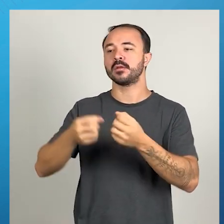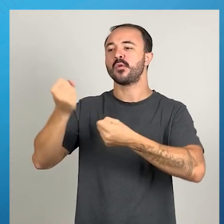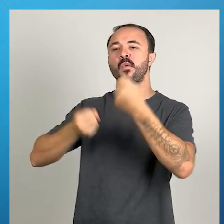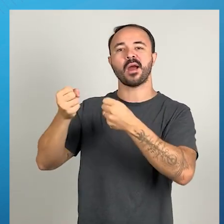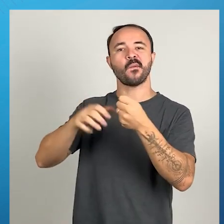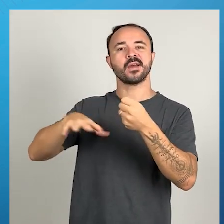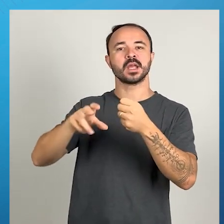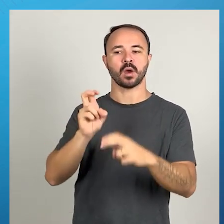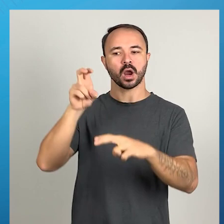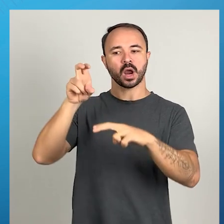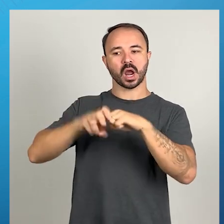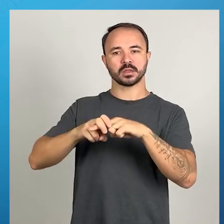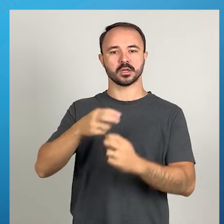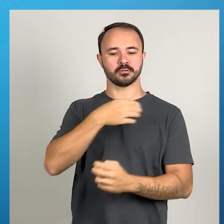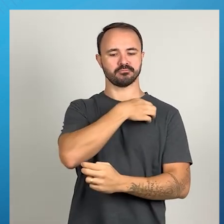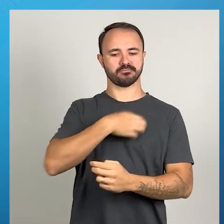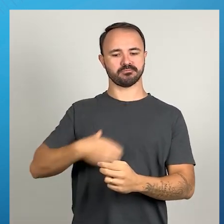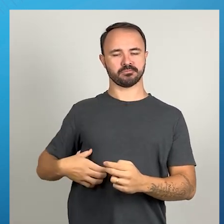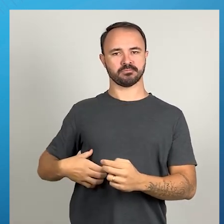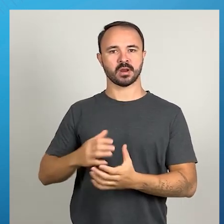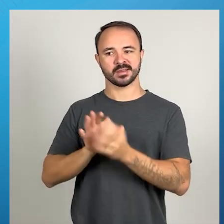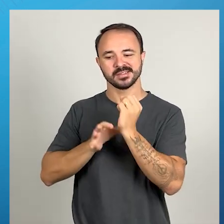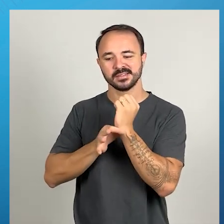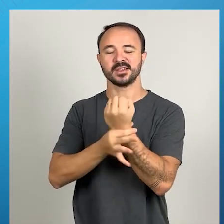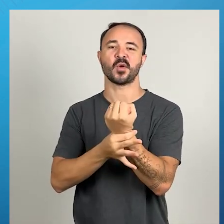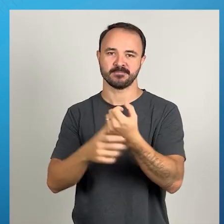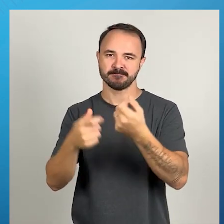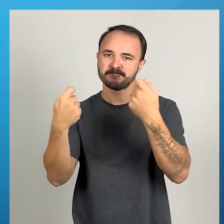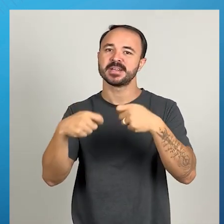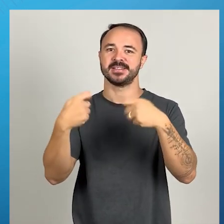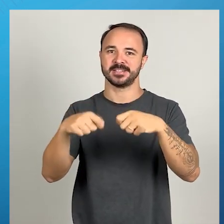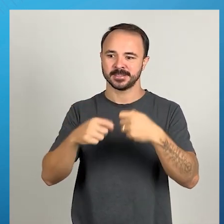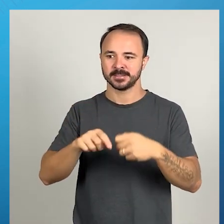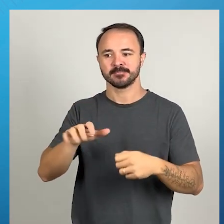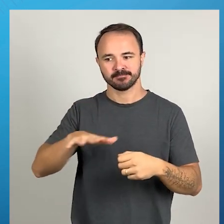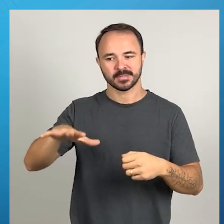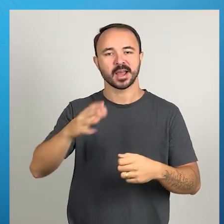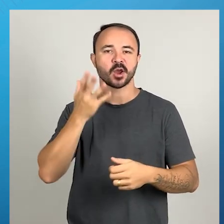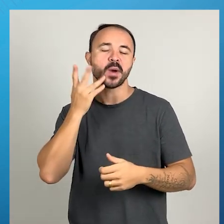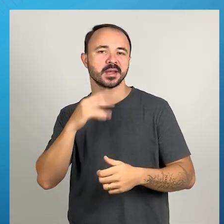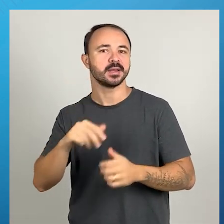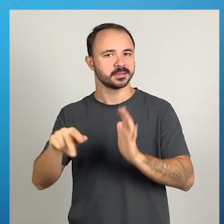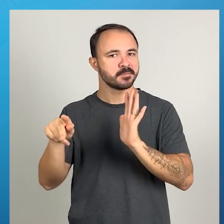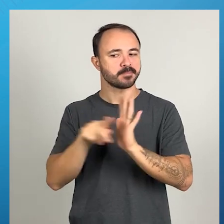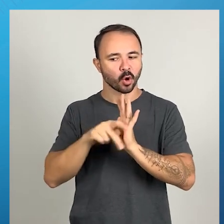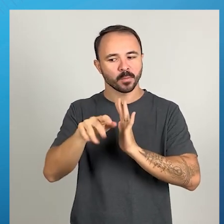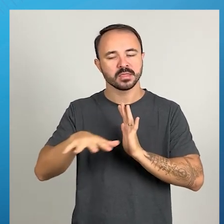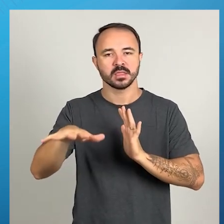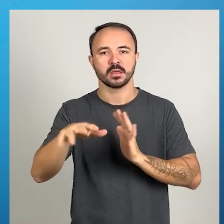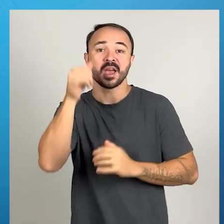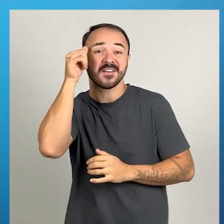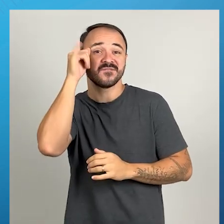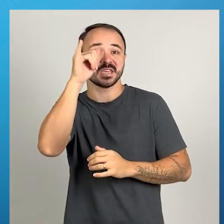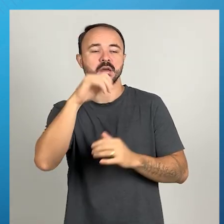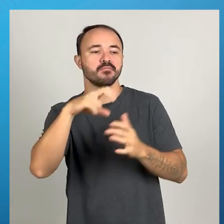no veículo com o cinto de segurança e, consequentemente, essa criança também deve estar presa com o seu cinto de segurança para evitar acontecer